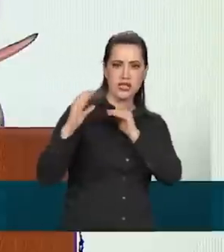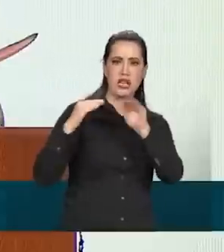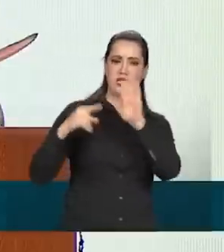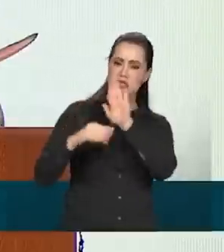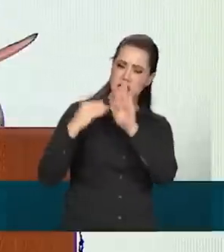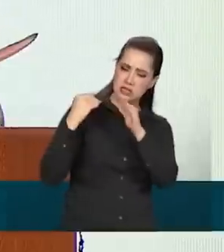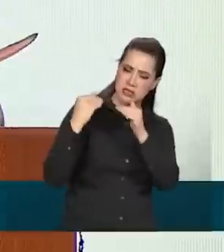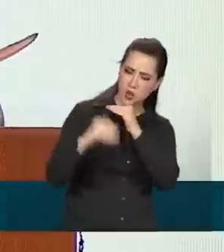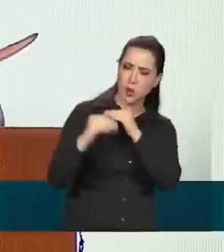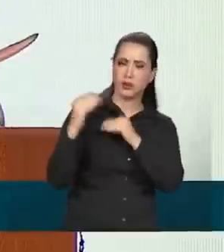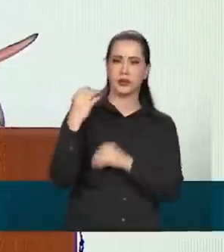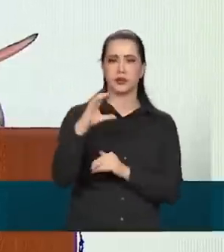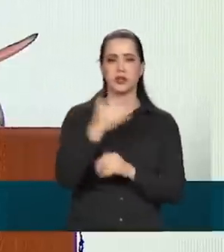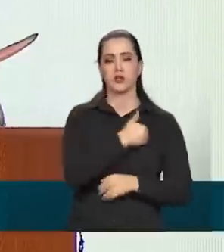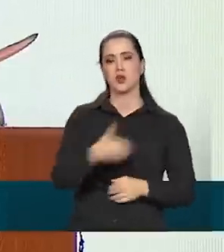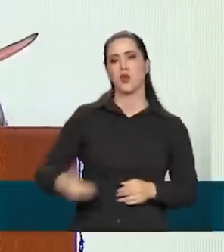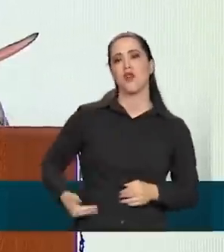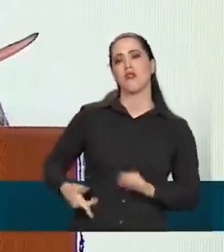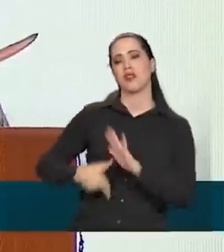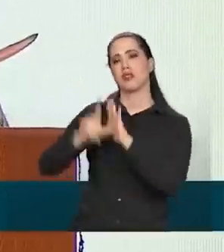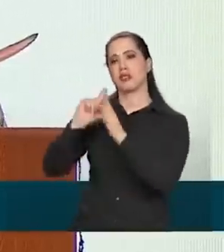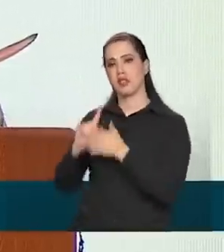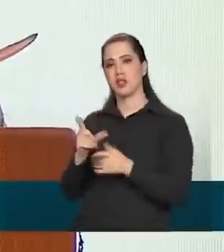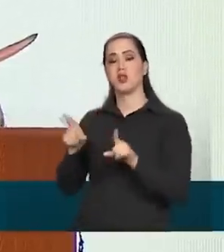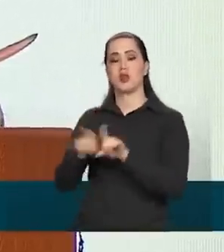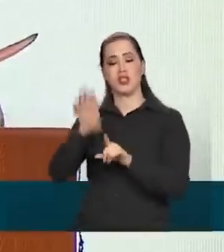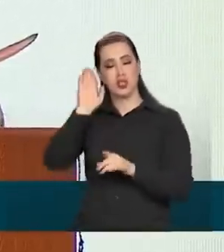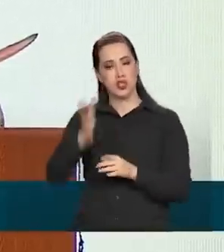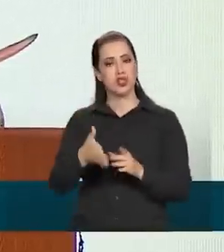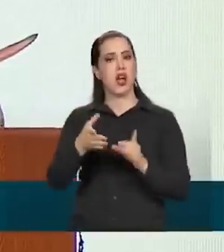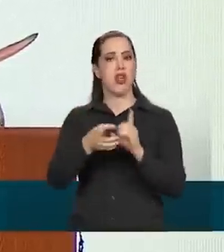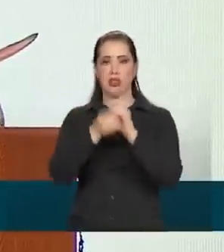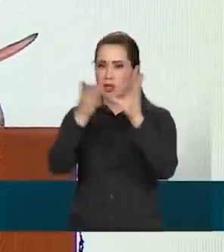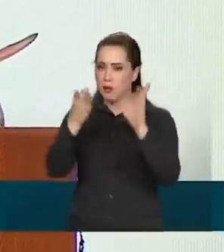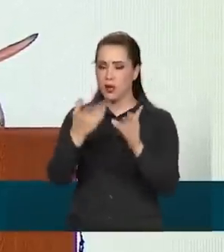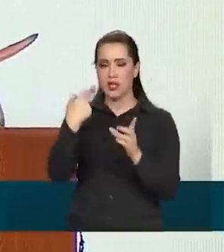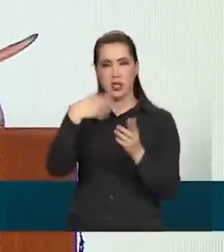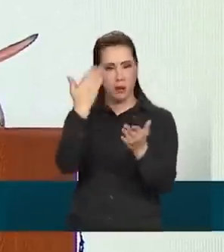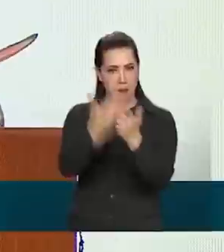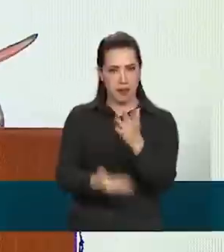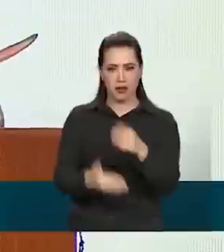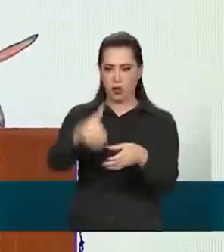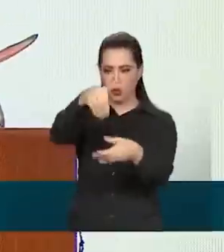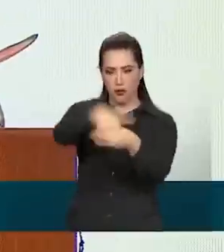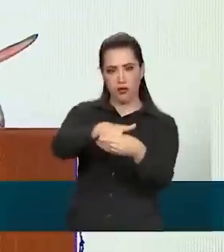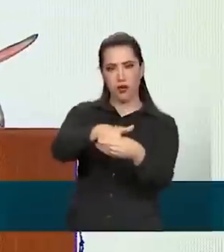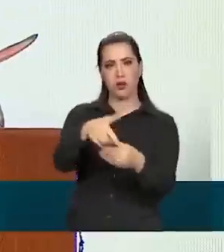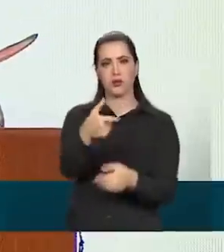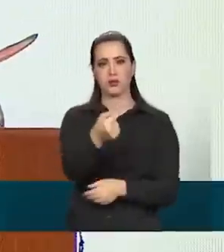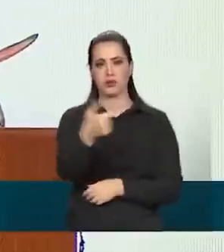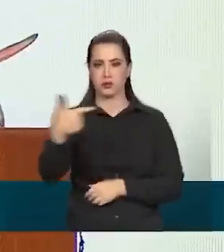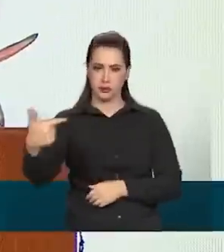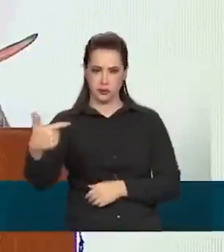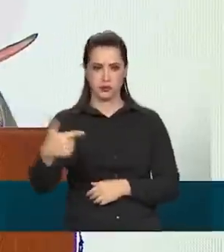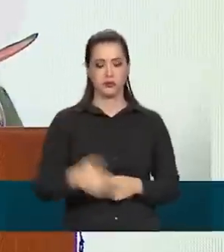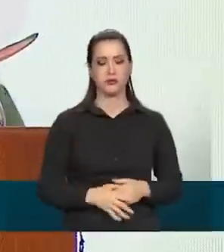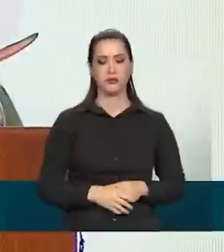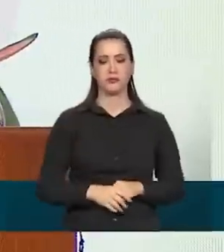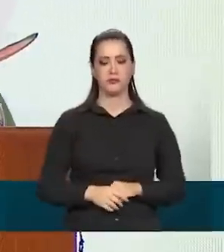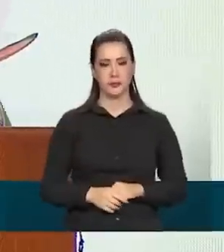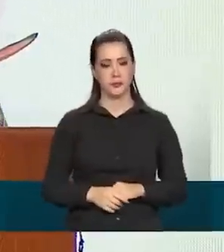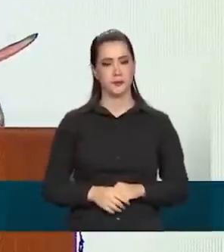governo anterior, democraticamente derrotado pelas urnas, pelo voto popular em 2022.